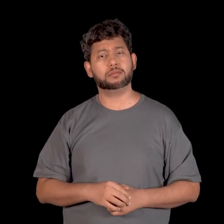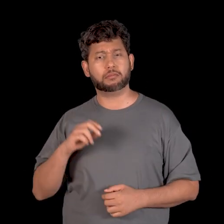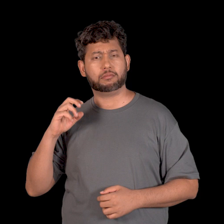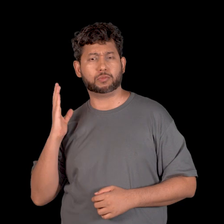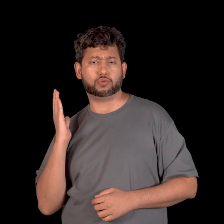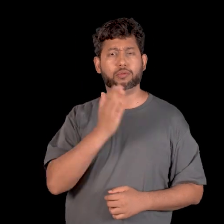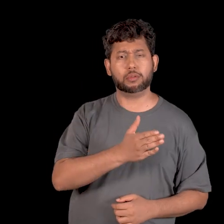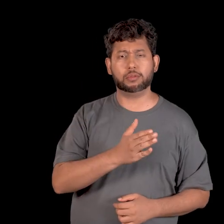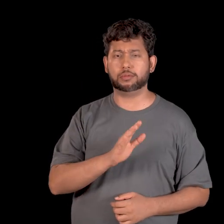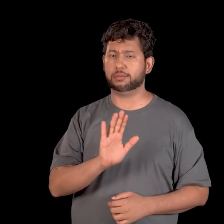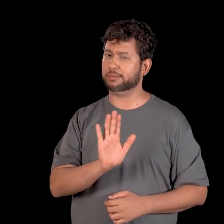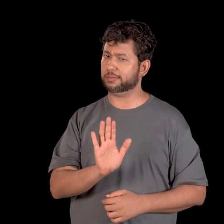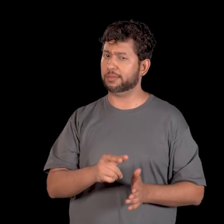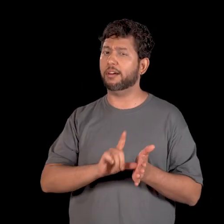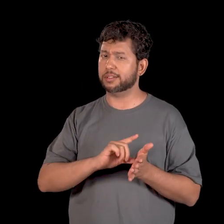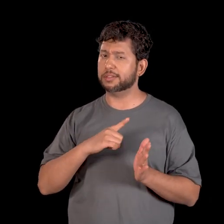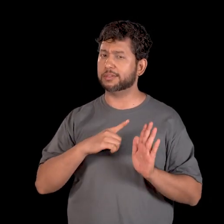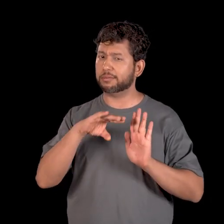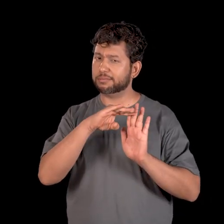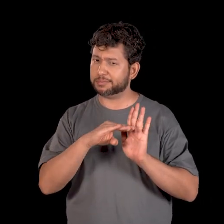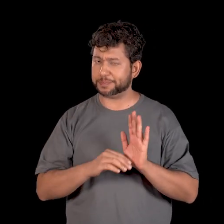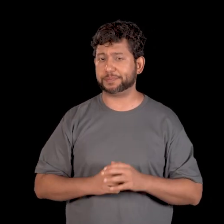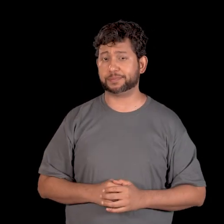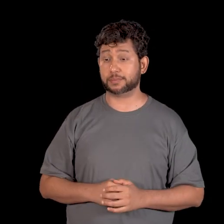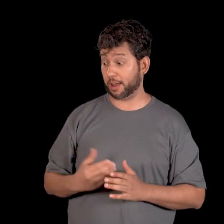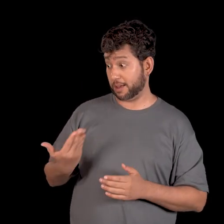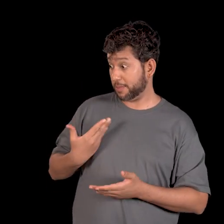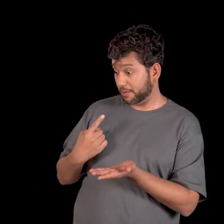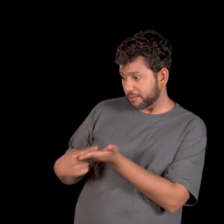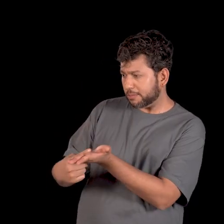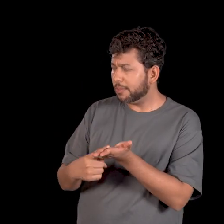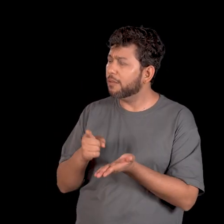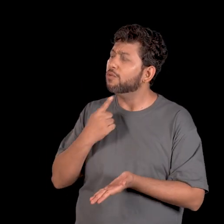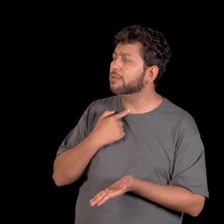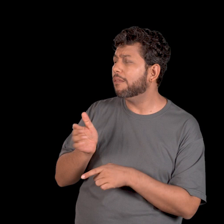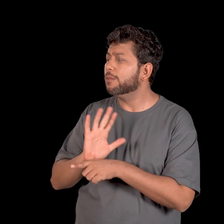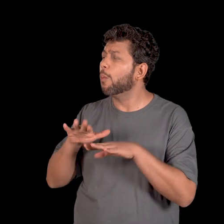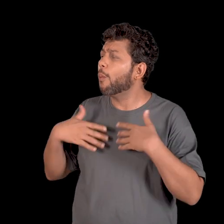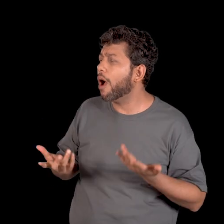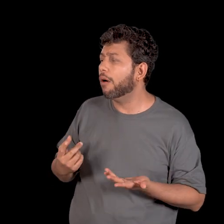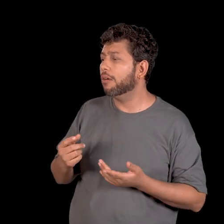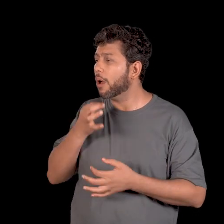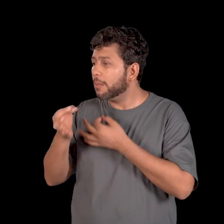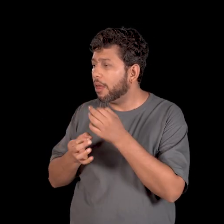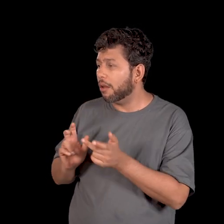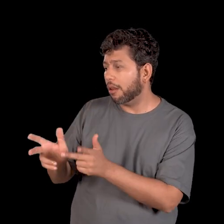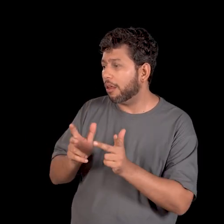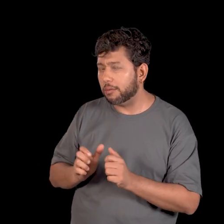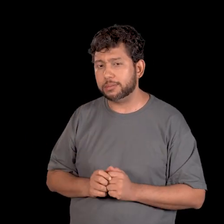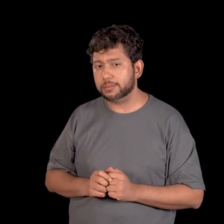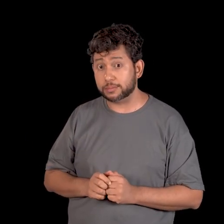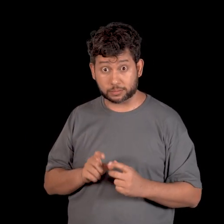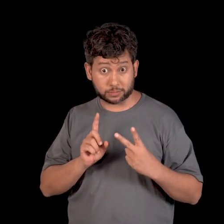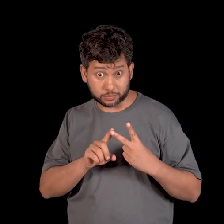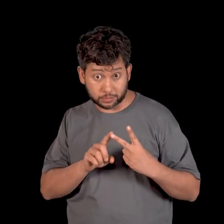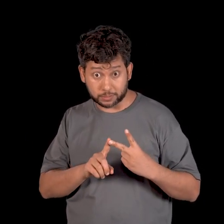nossos amigos, o que precisamos fazer? Vejamos a seguir. Escolher juntos o filme que o grupo está a fim de